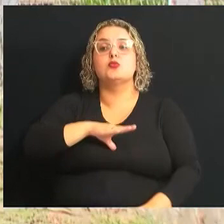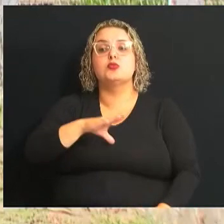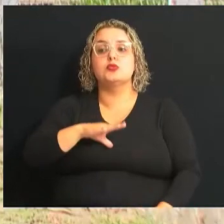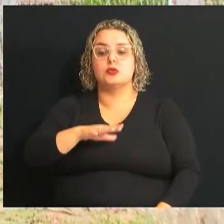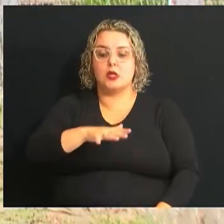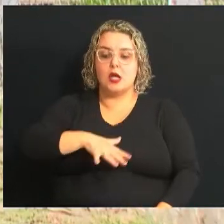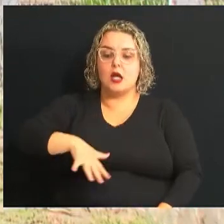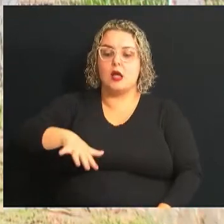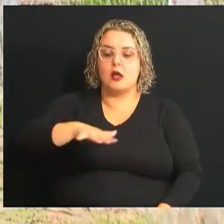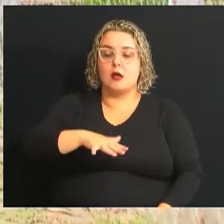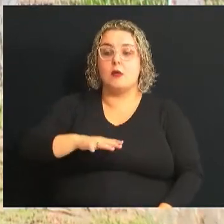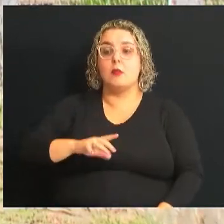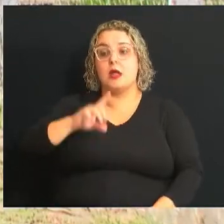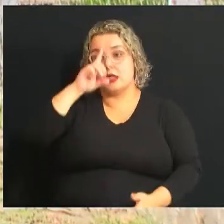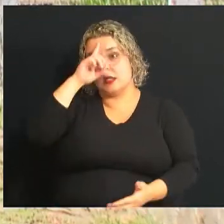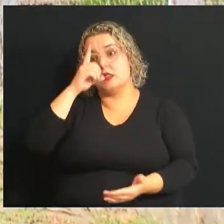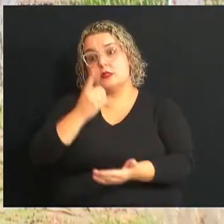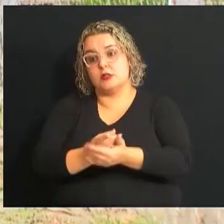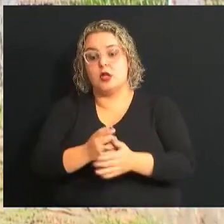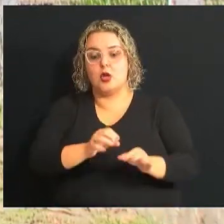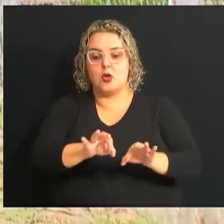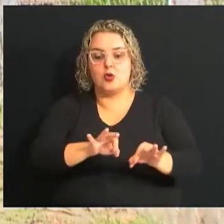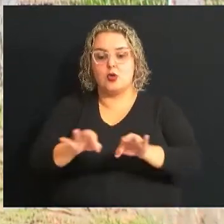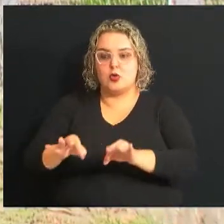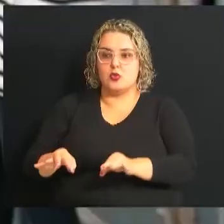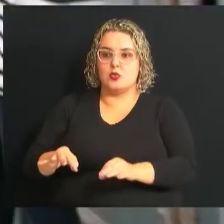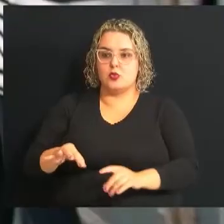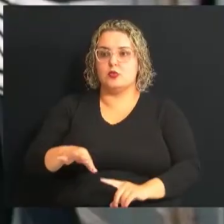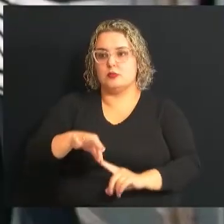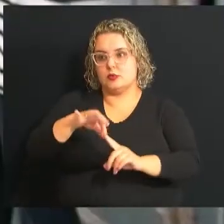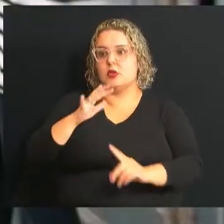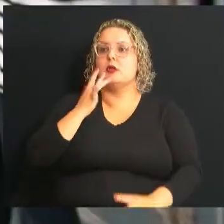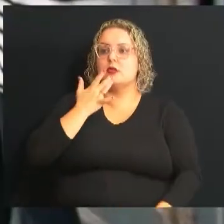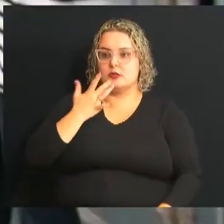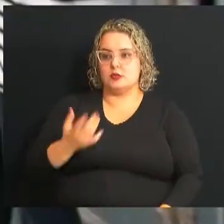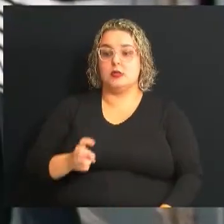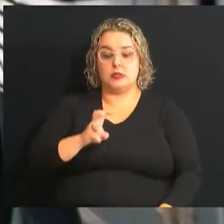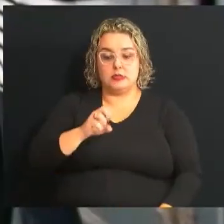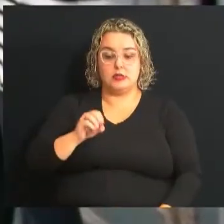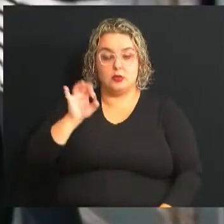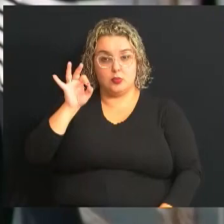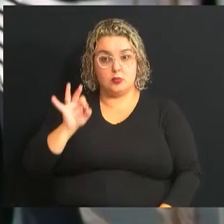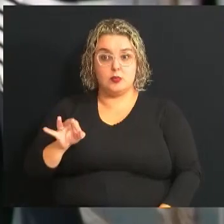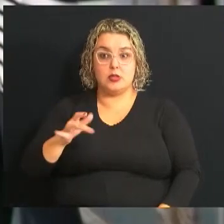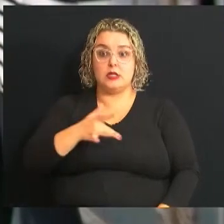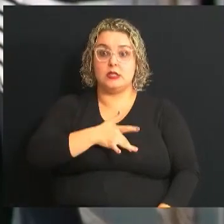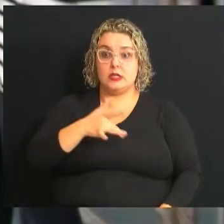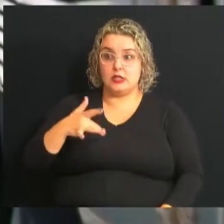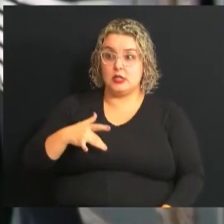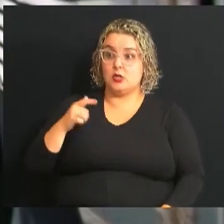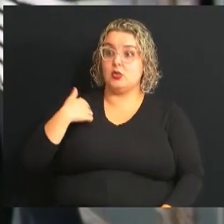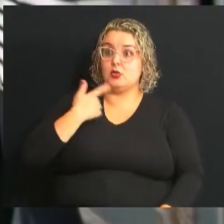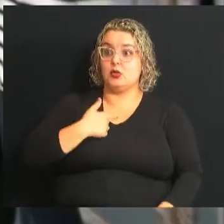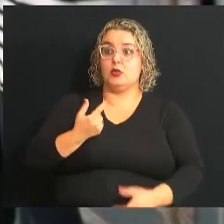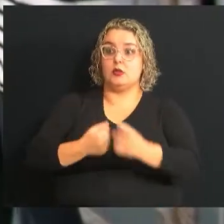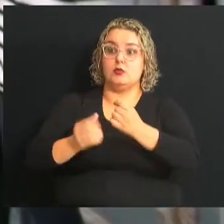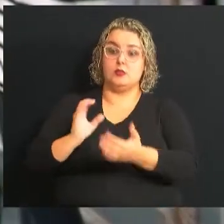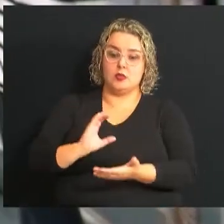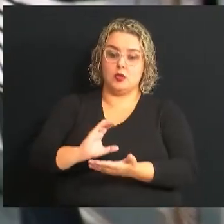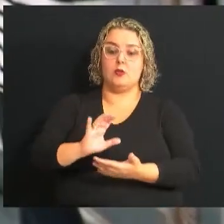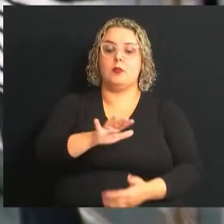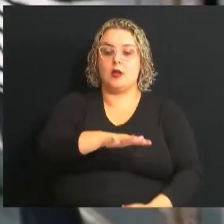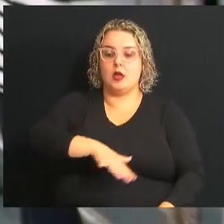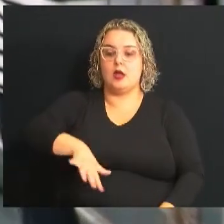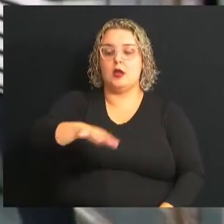para estabelecer os projetos que seriam priorizados. 50% da saúde nós destinamos para aqueles